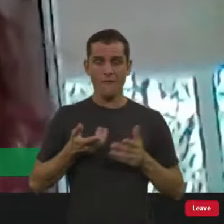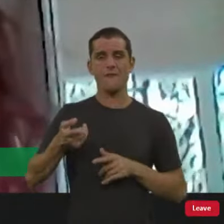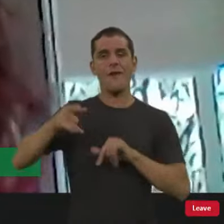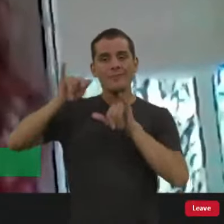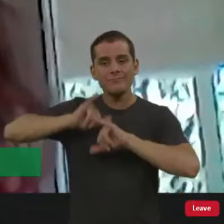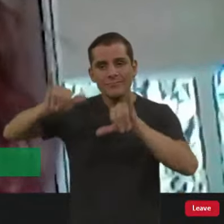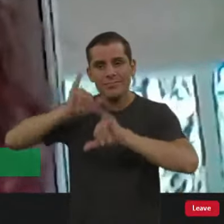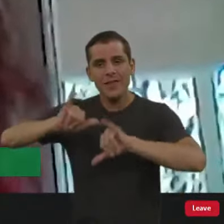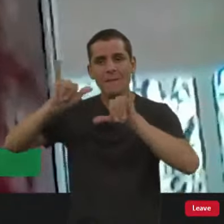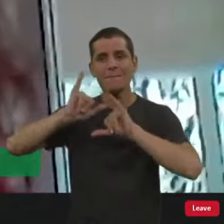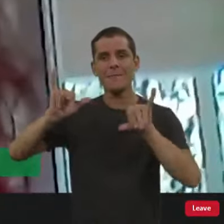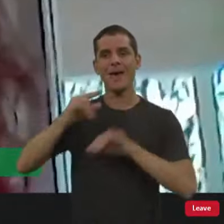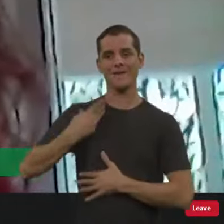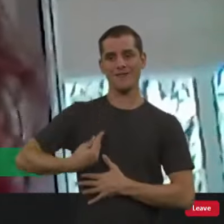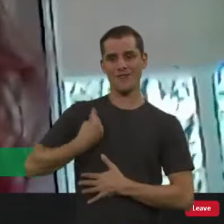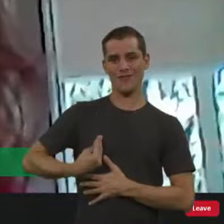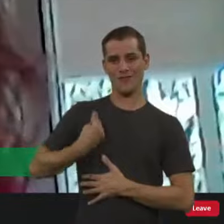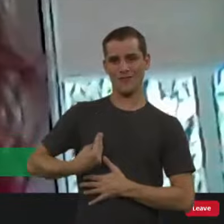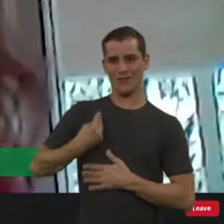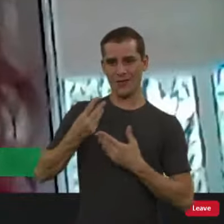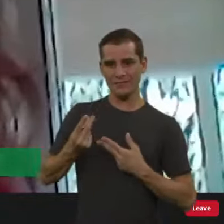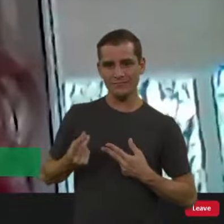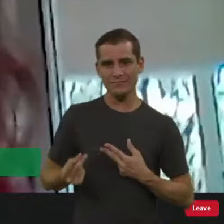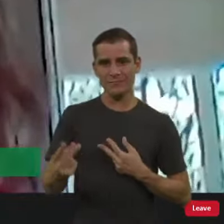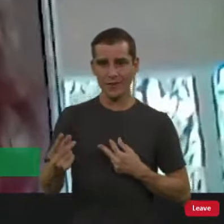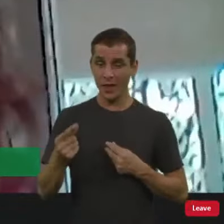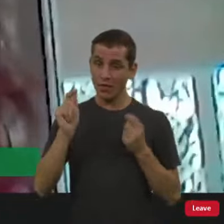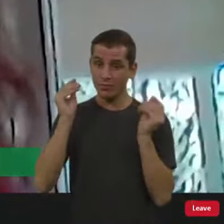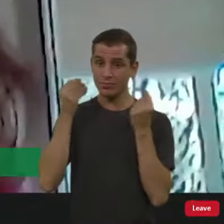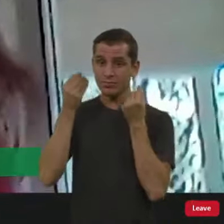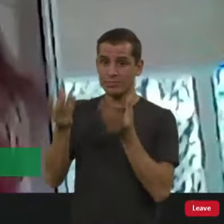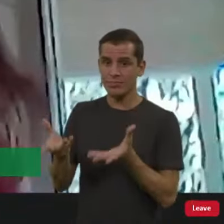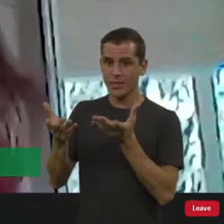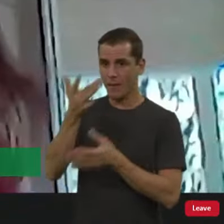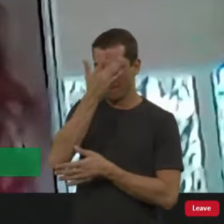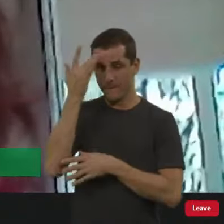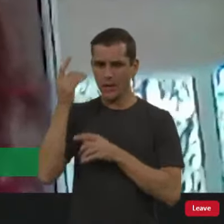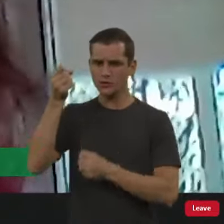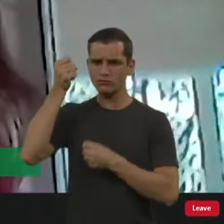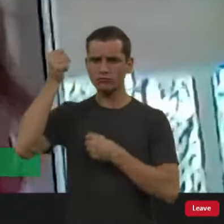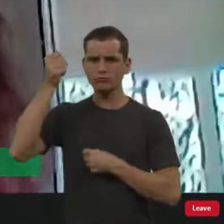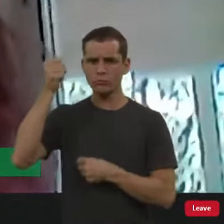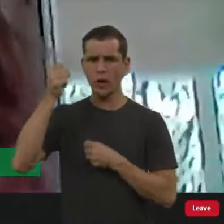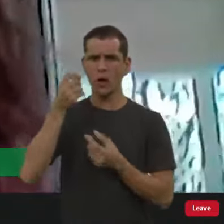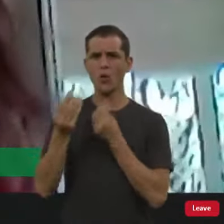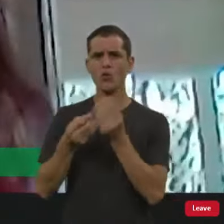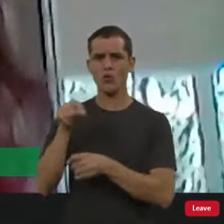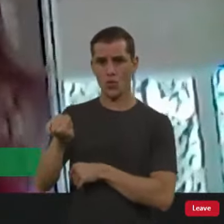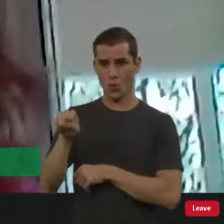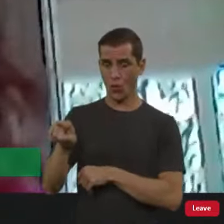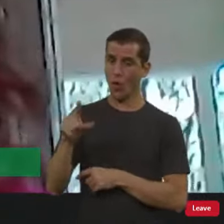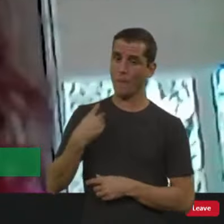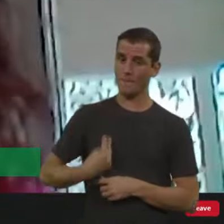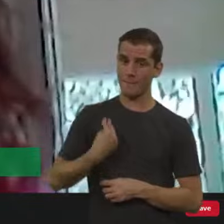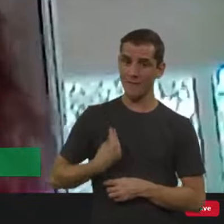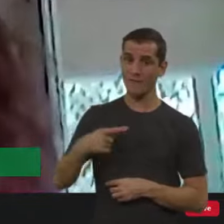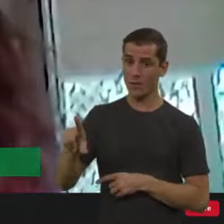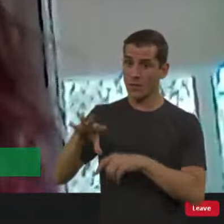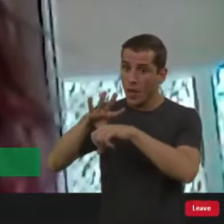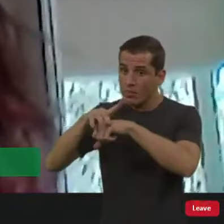voz às pessoas que vivem com HPTEC. Elas nos contam o que sentem, como a doença afeta a vida delas, né, e por que